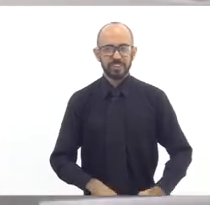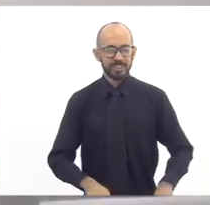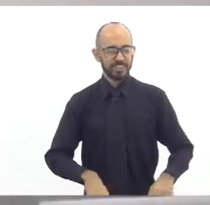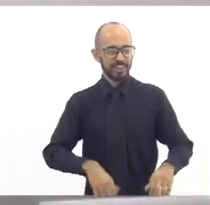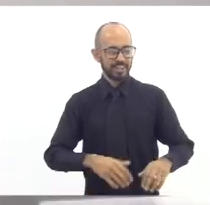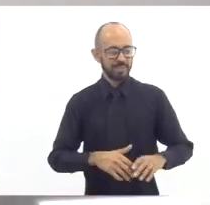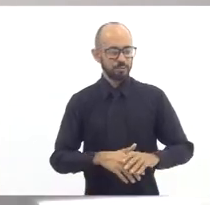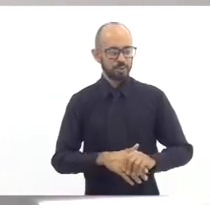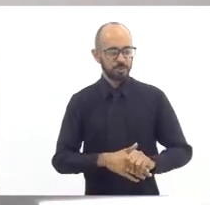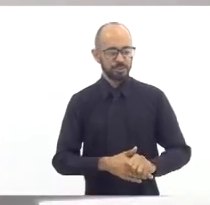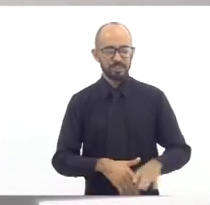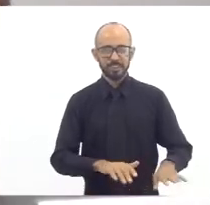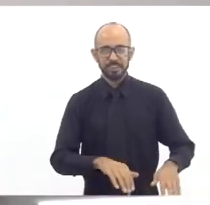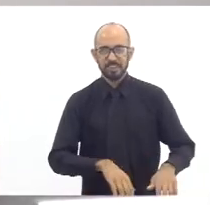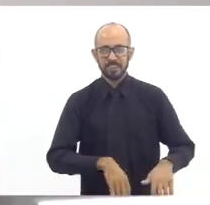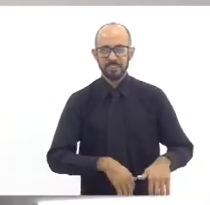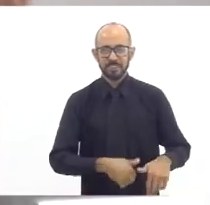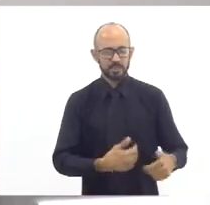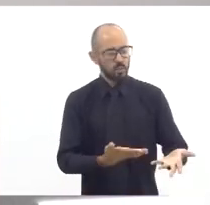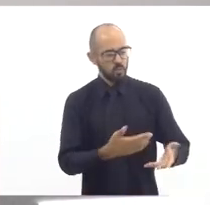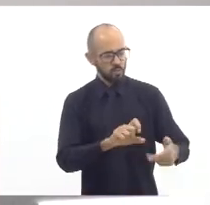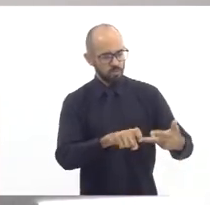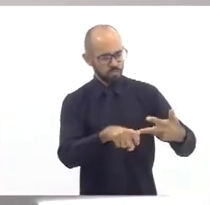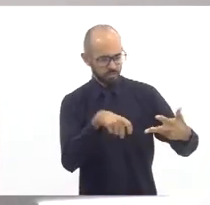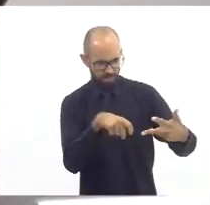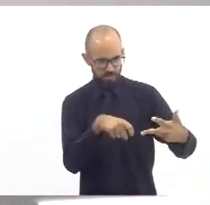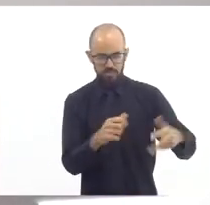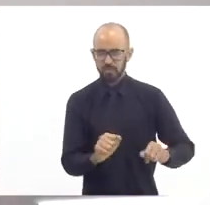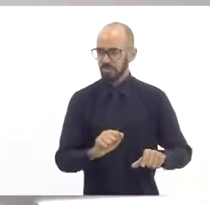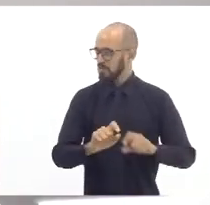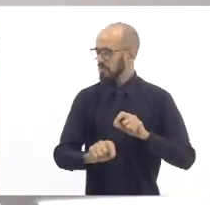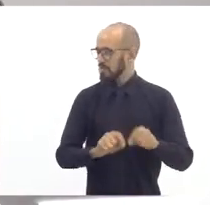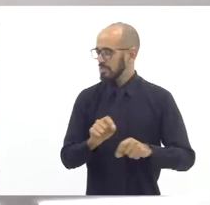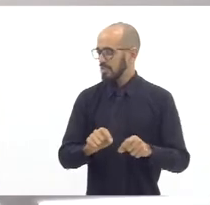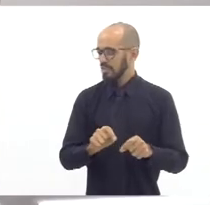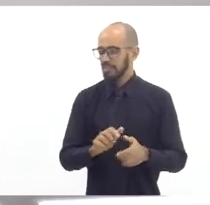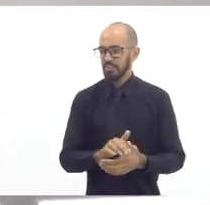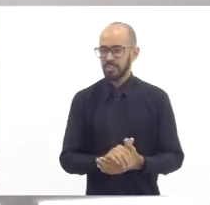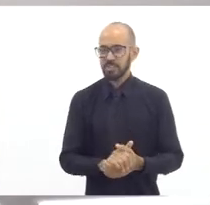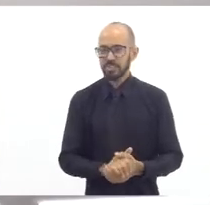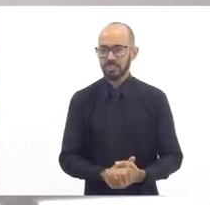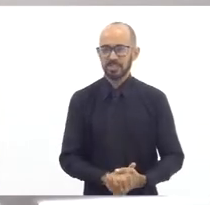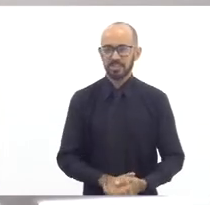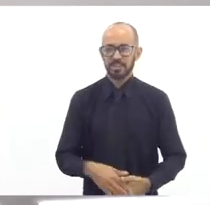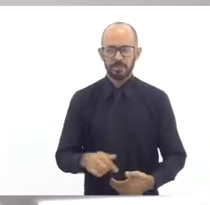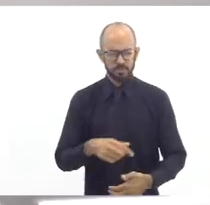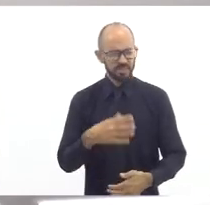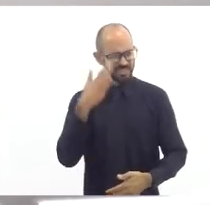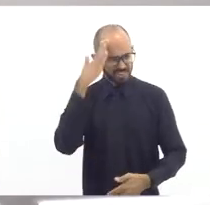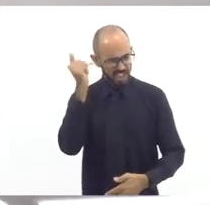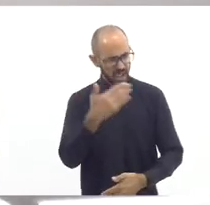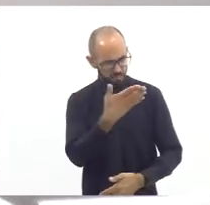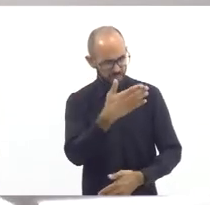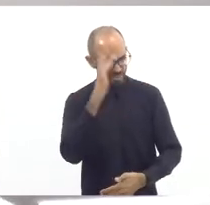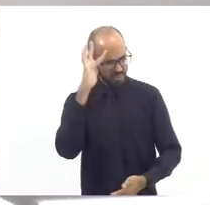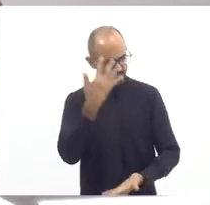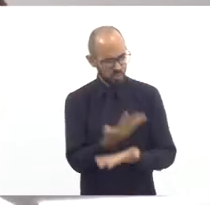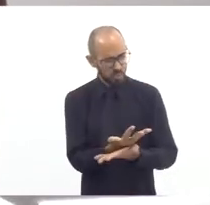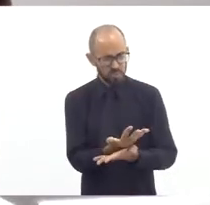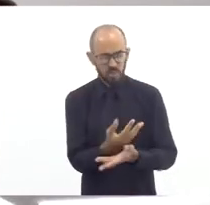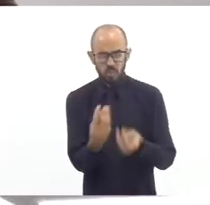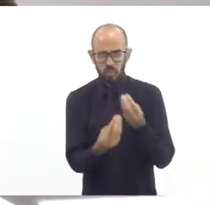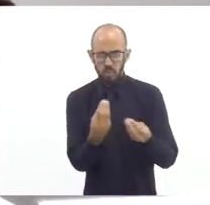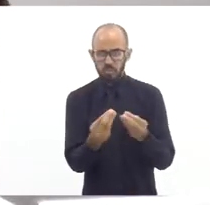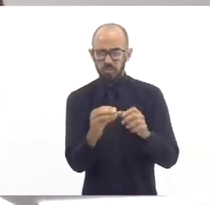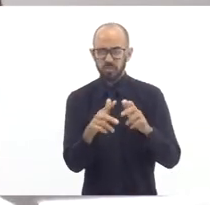essa resolução. Será que o Executivo, no caso o Governo do Estado, tomou conhecimento dessa resolução, da forma que ela foi